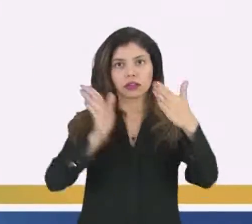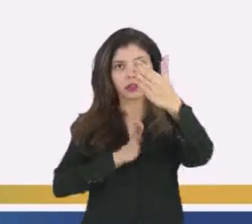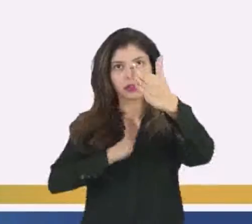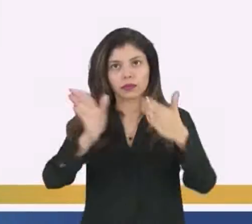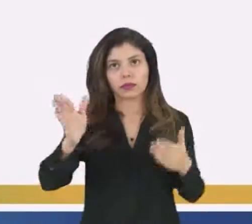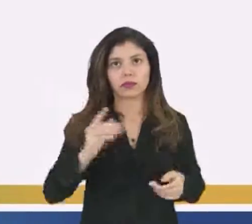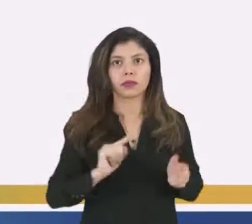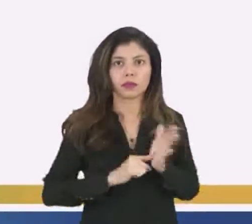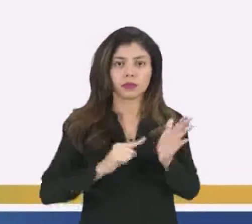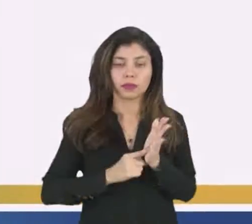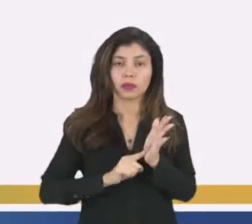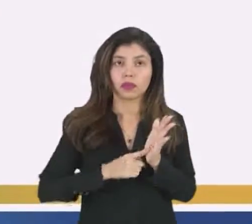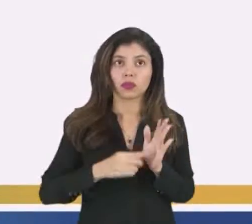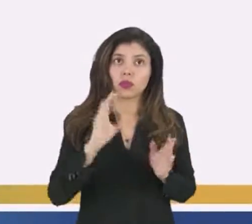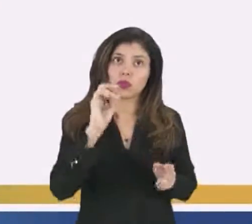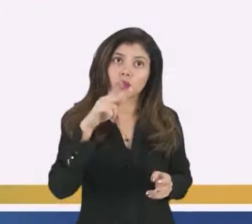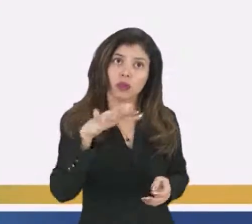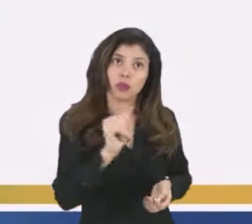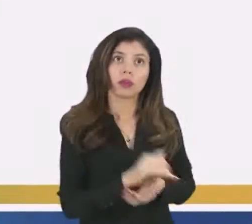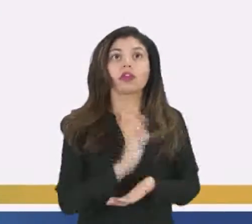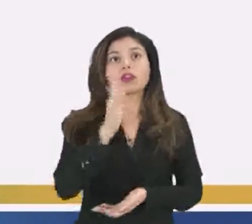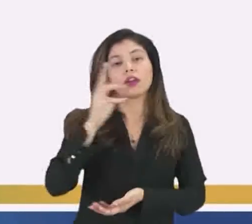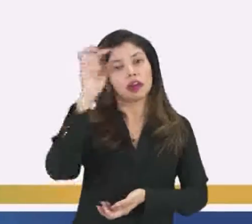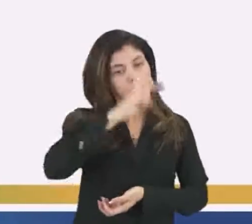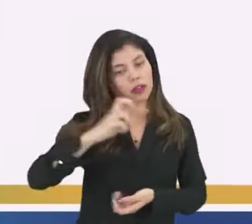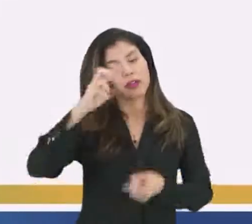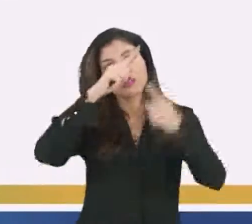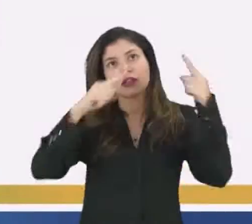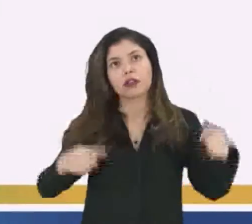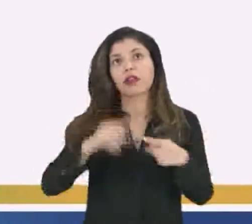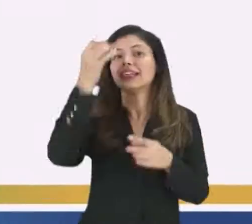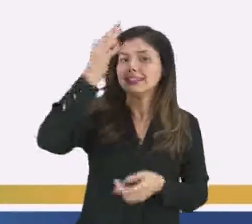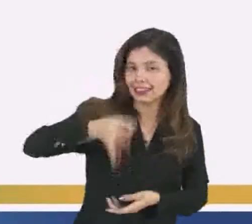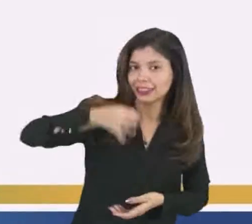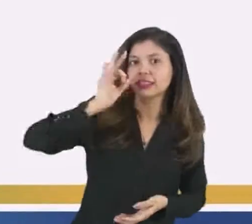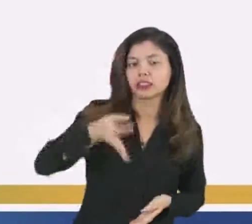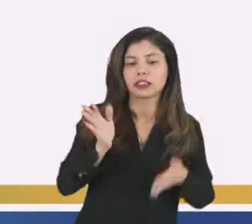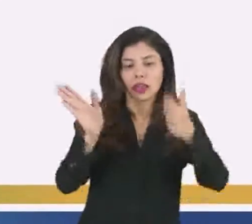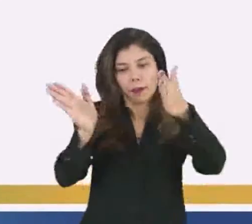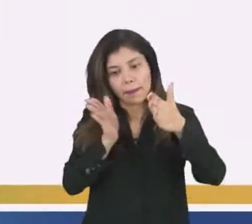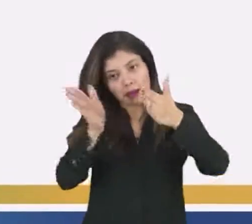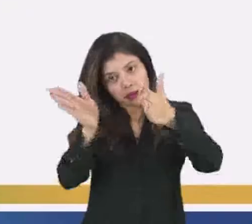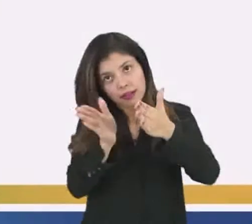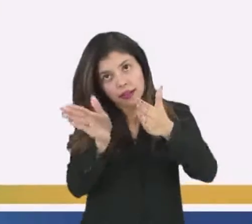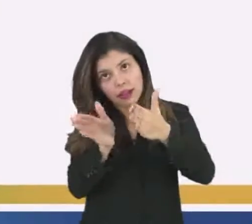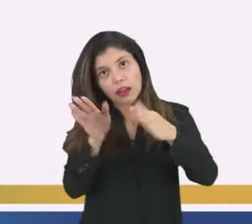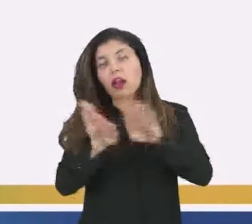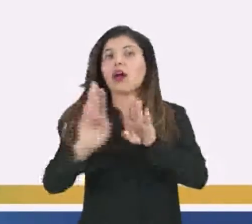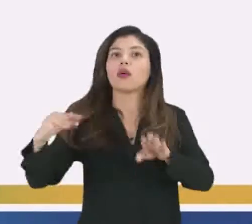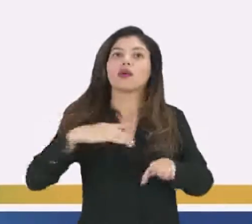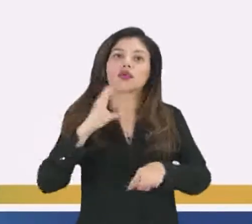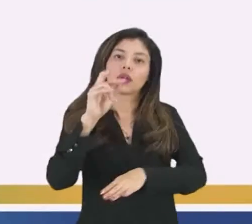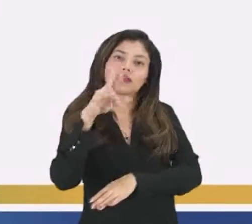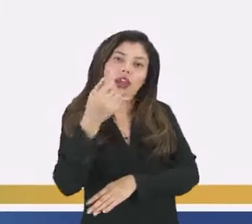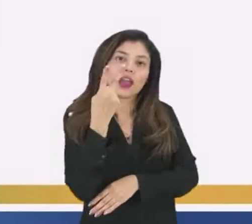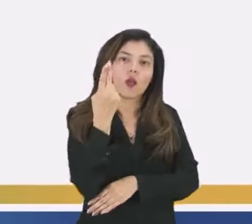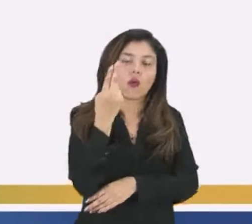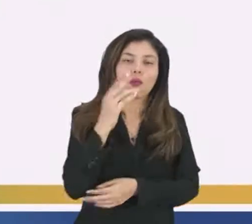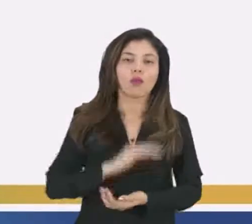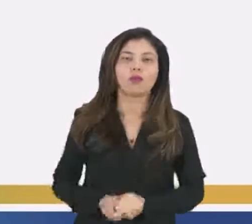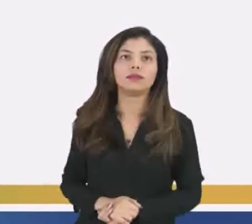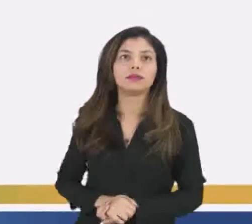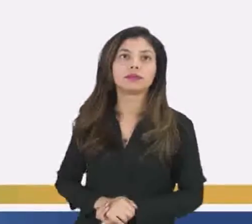pontos em comum. No caso da geometria analítica, eu tenho a certeza que elas são paralelas quando os coeficientes angulares são iguais,